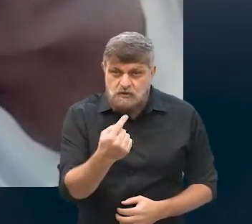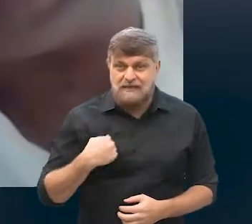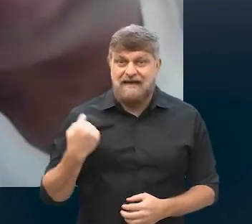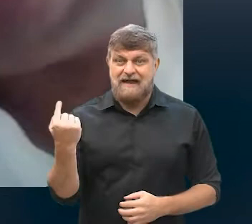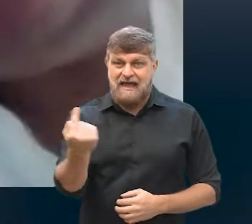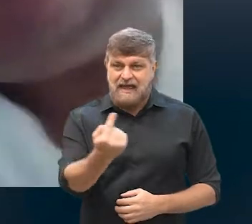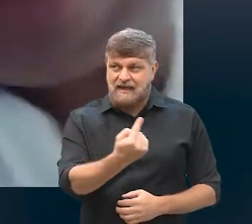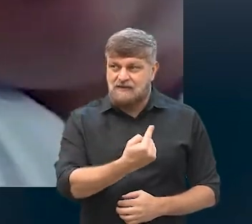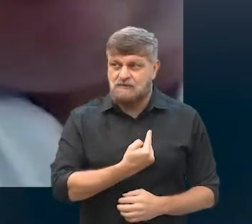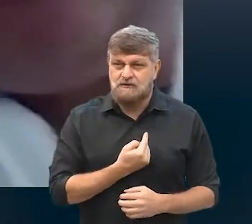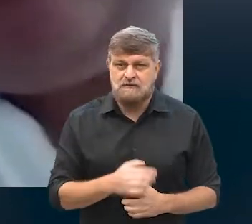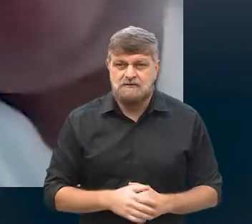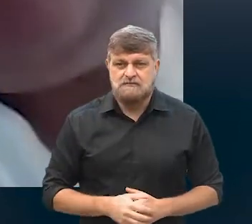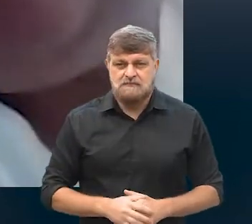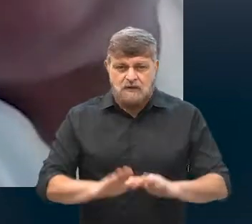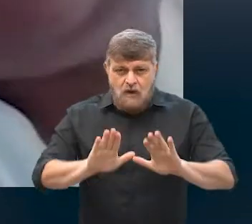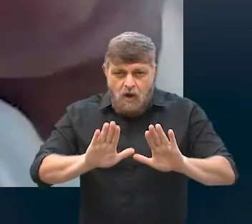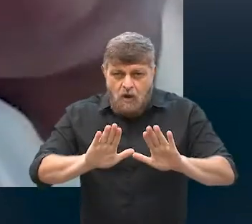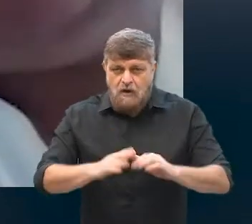realidade, é assim,